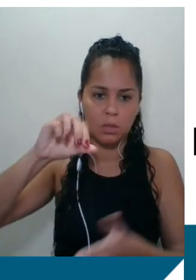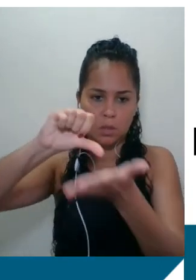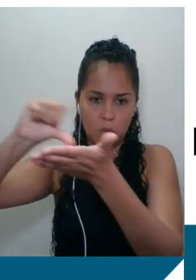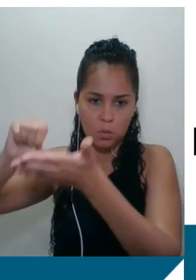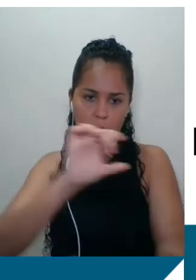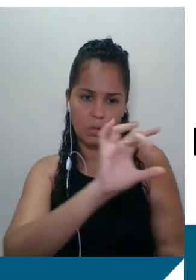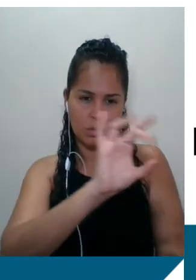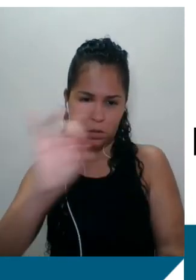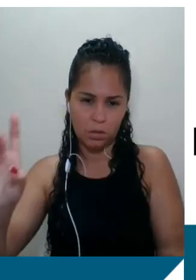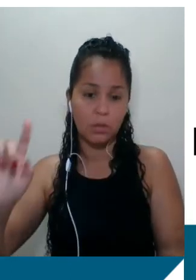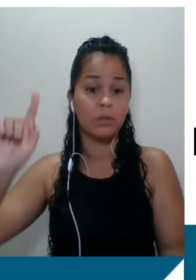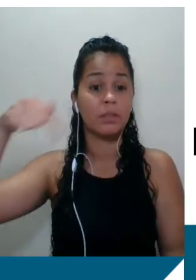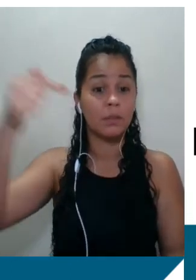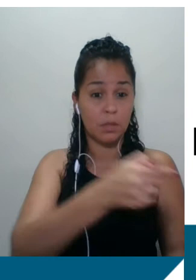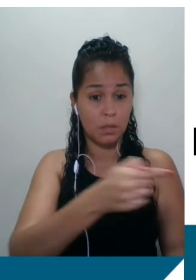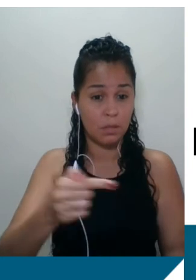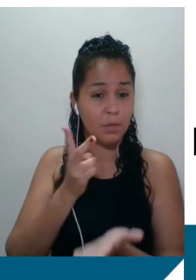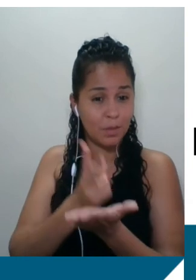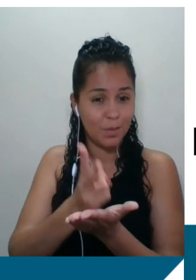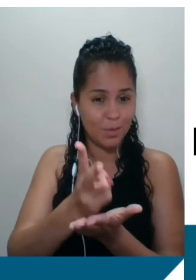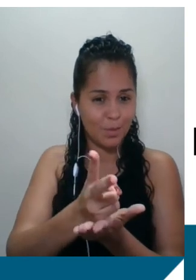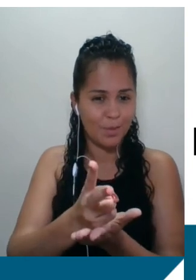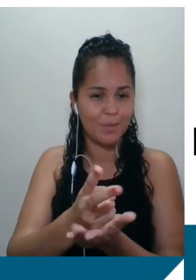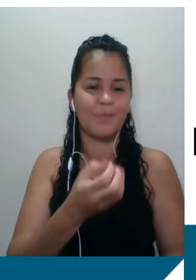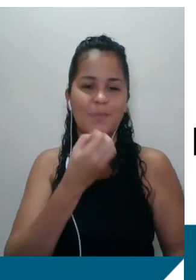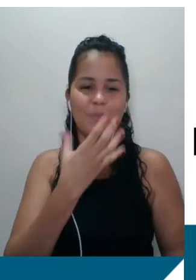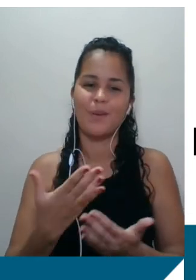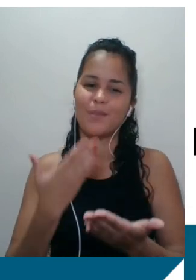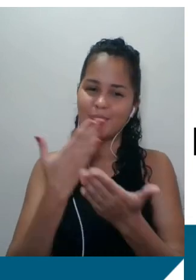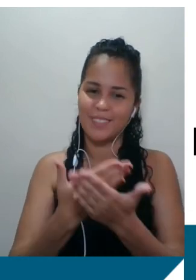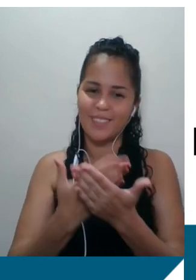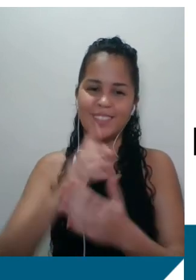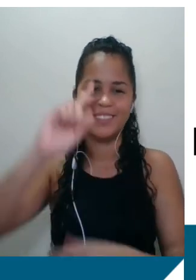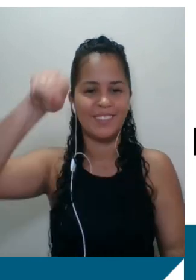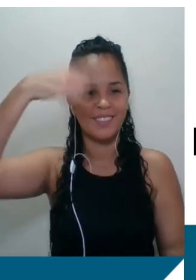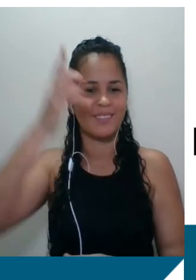de matemática do polo de vocês. E